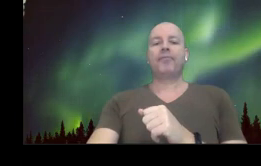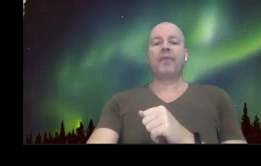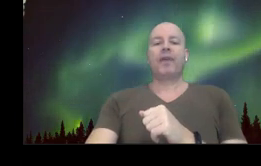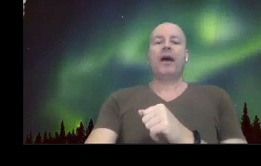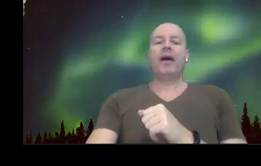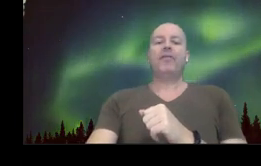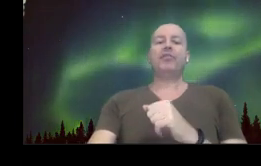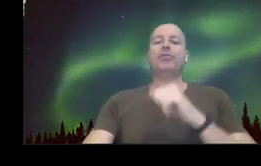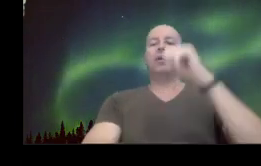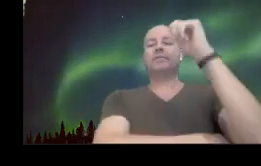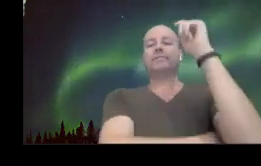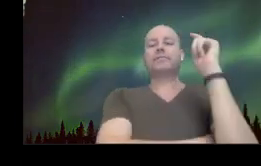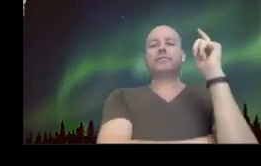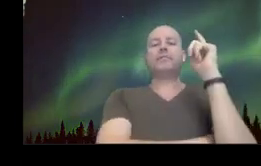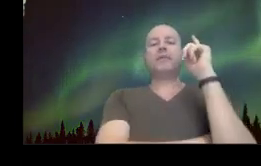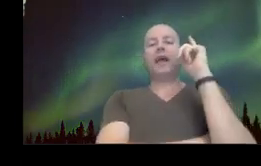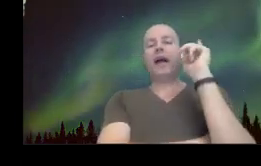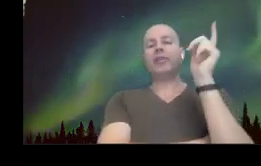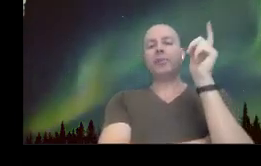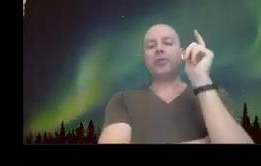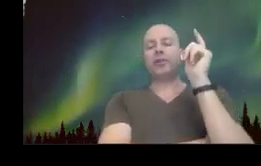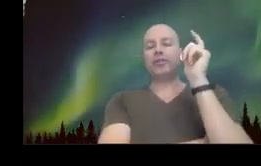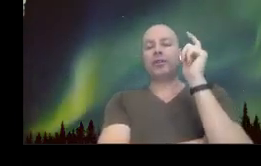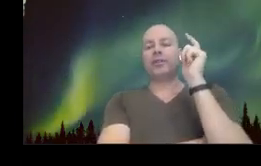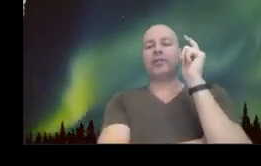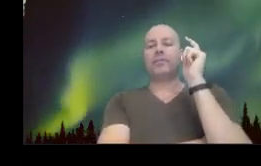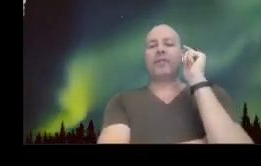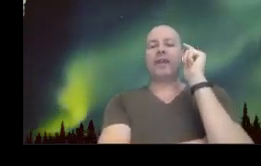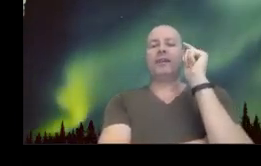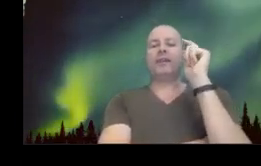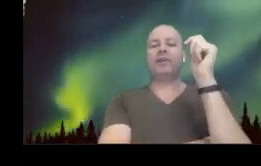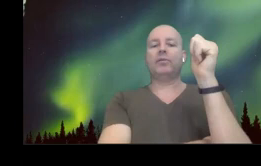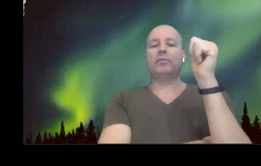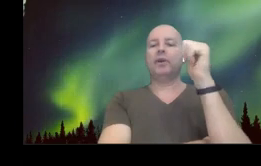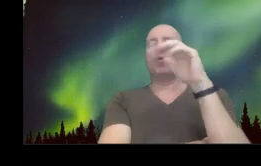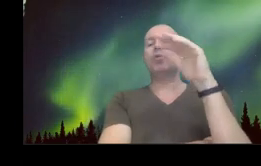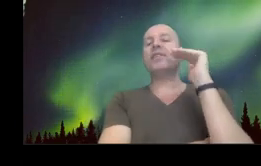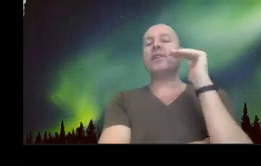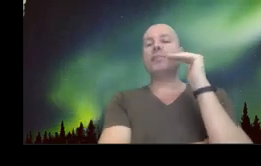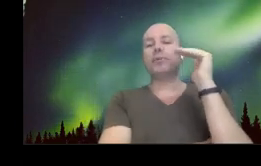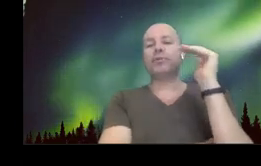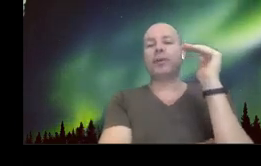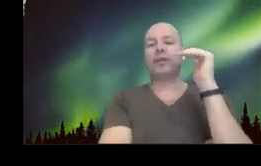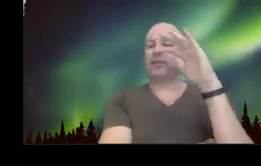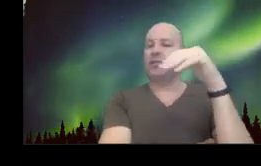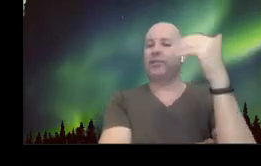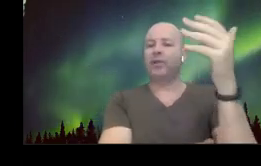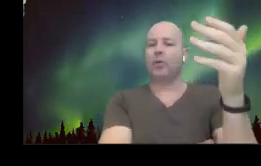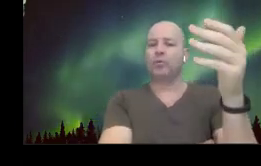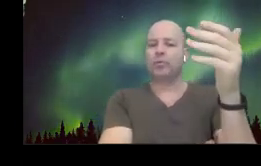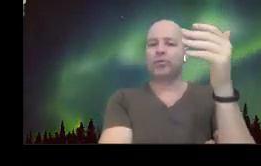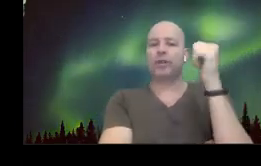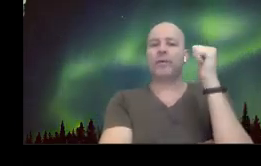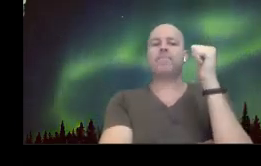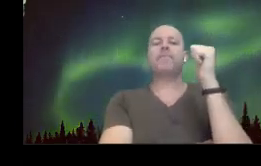lá. Vejam só. Áreas protegidas, elas são alguns exemplos apenas,